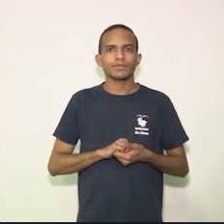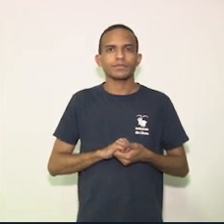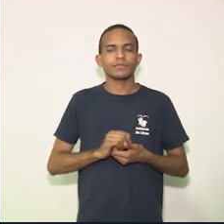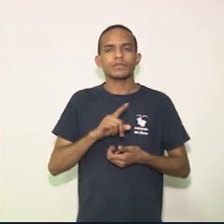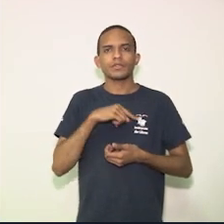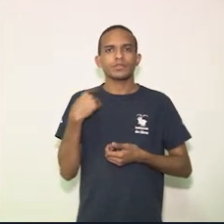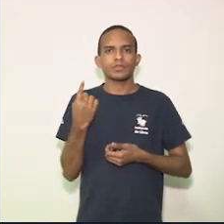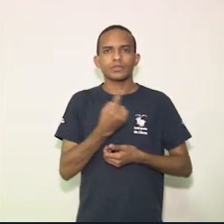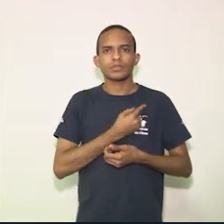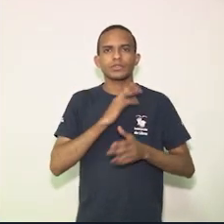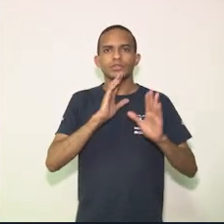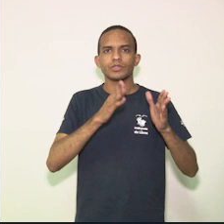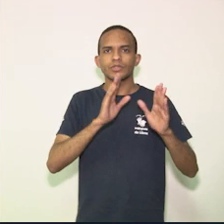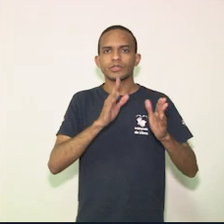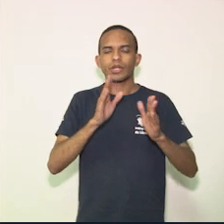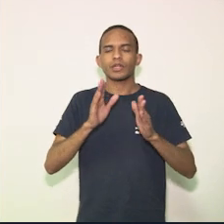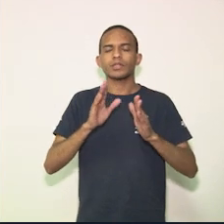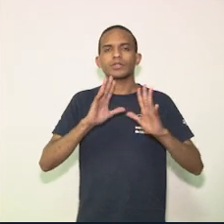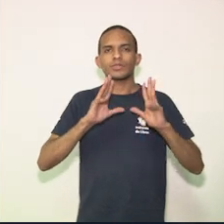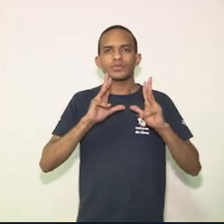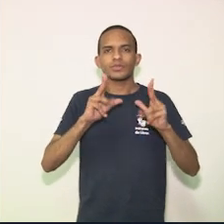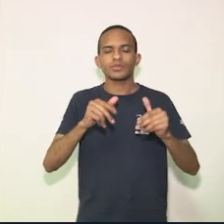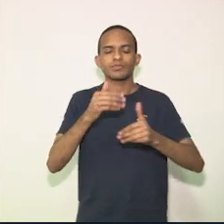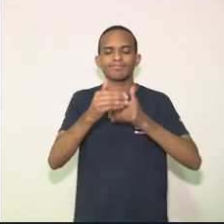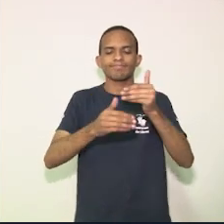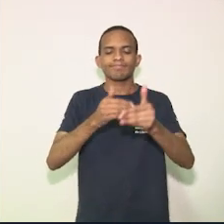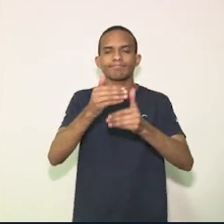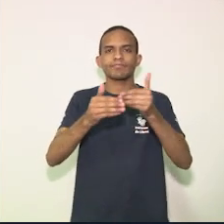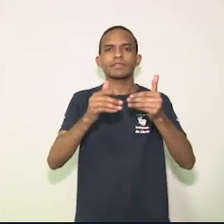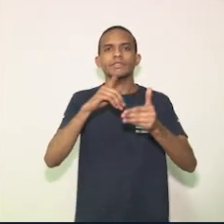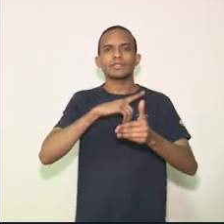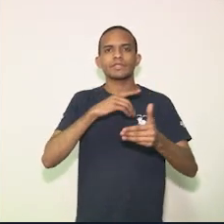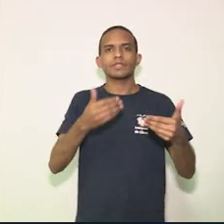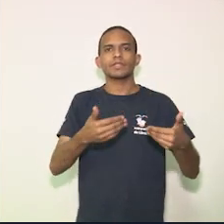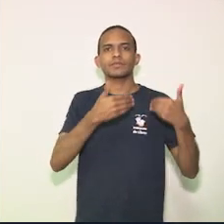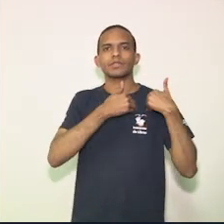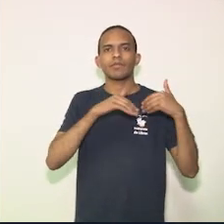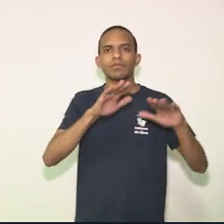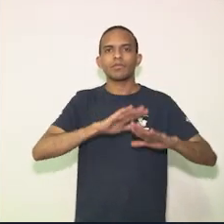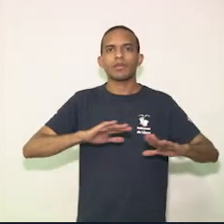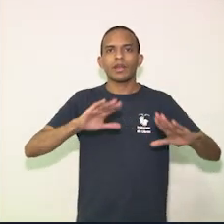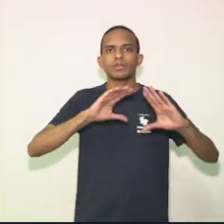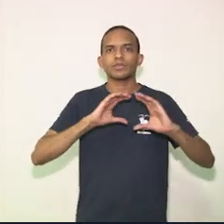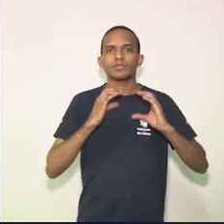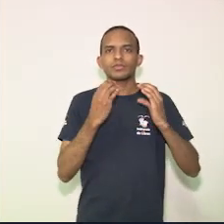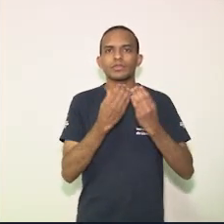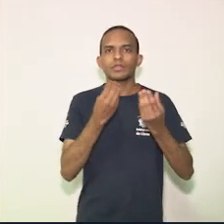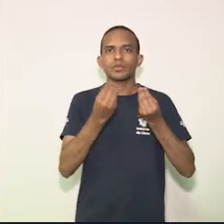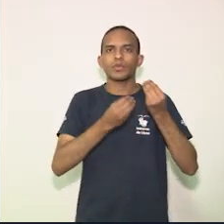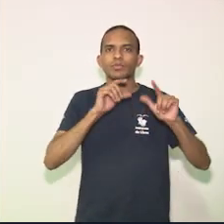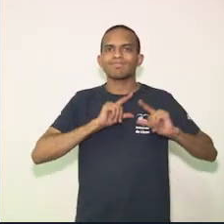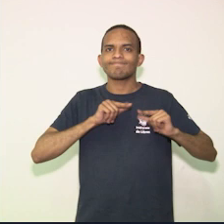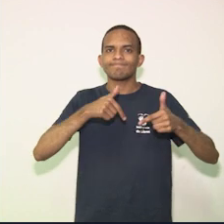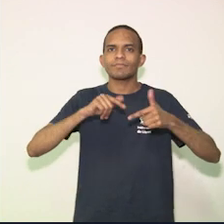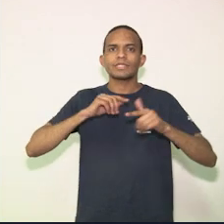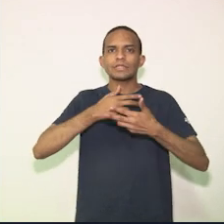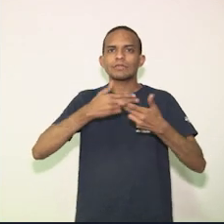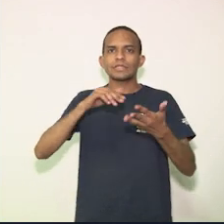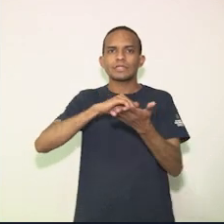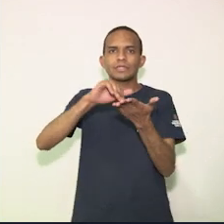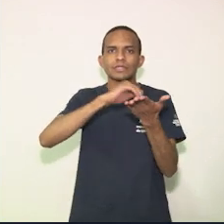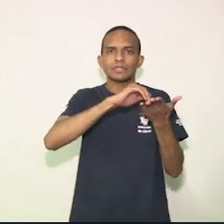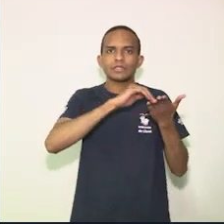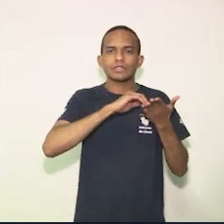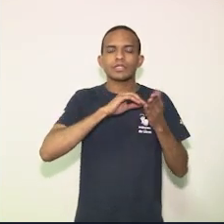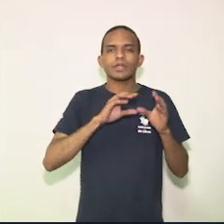Nós fizemos em todo esse processo a proteção responsável na comunidade com as ações intersecretariais, com